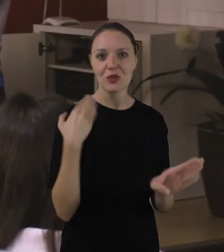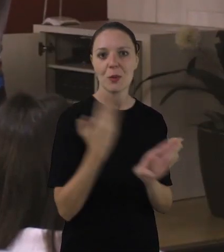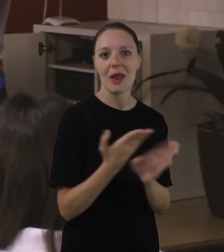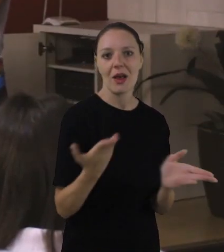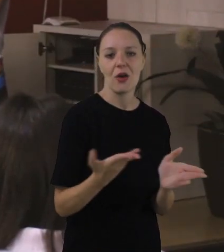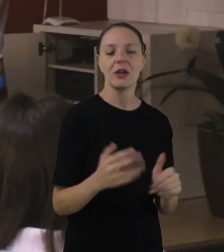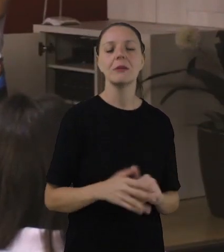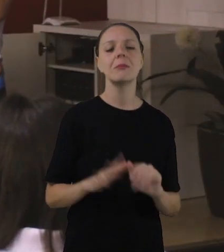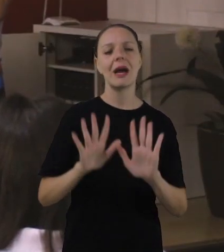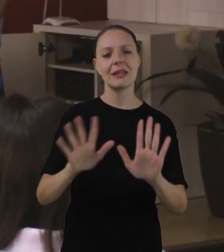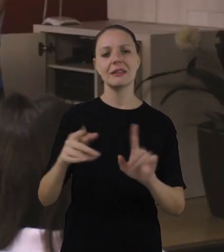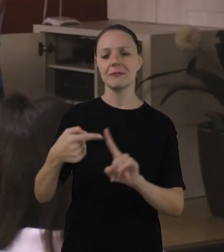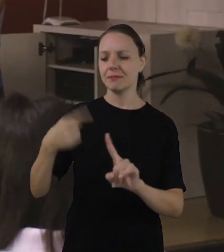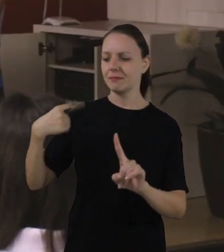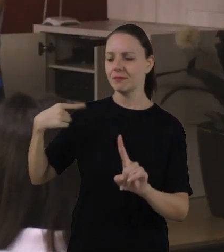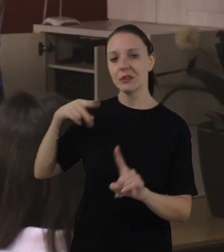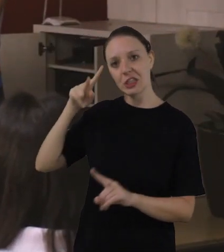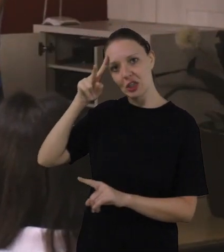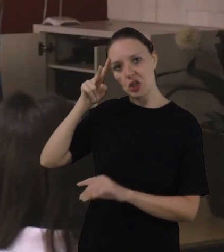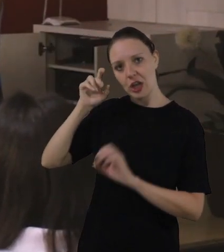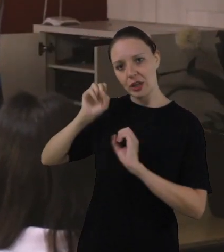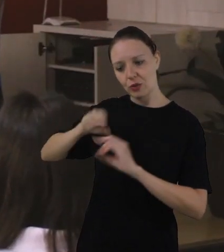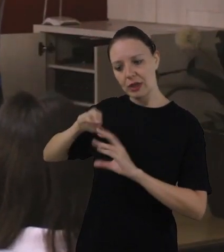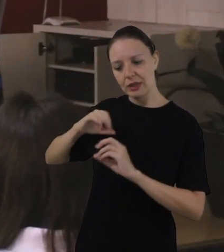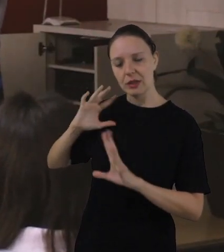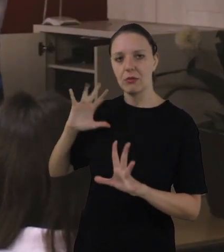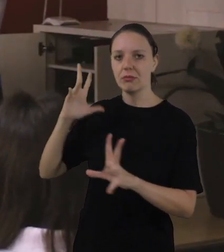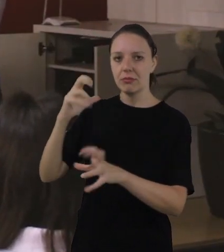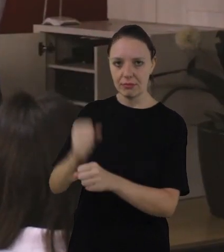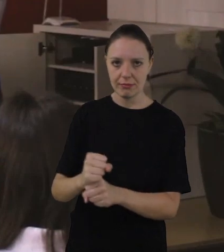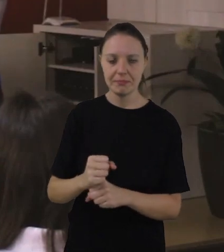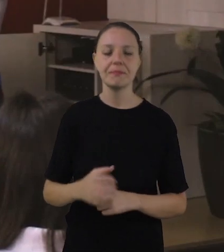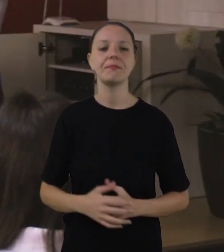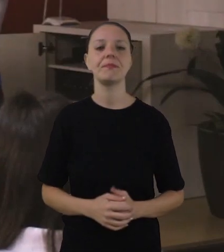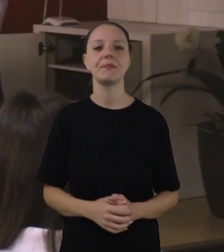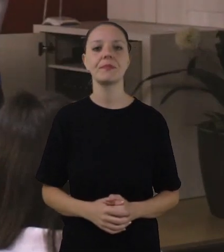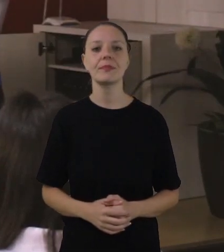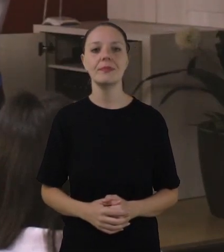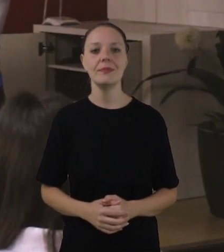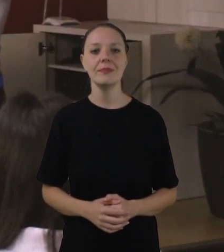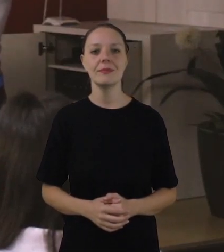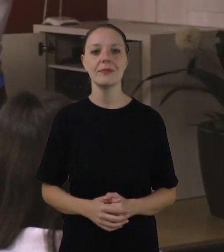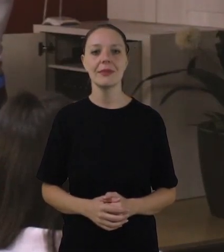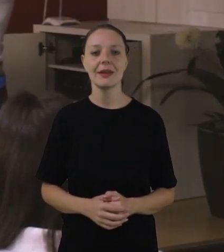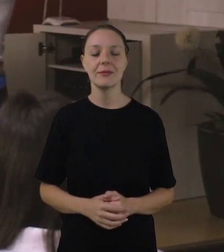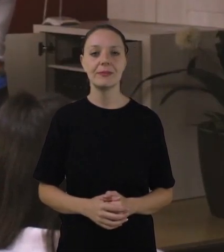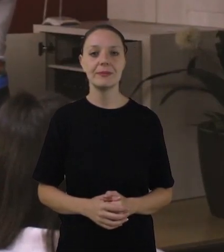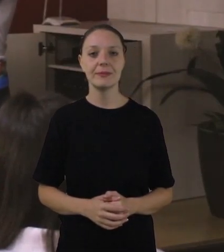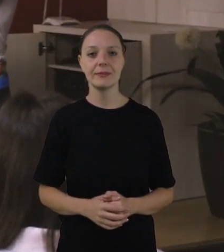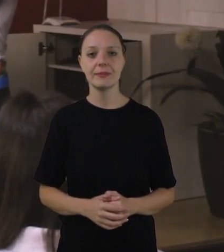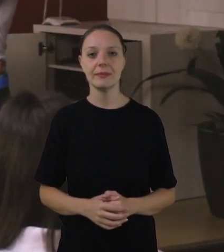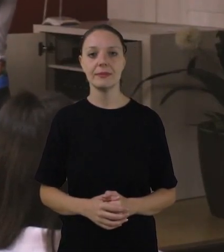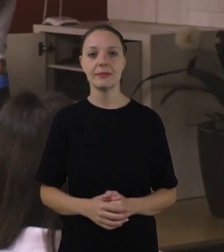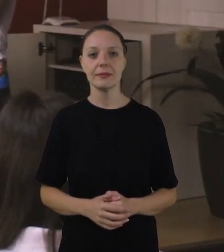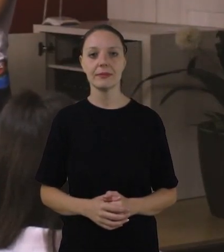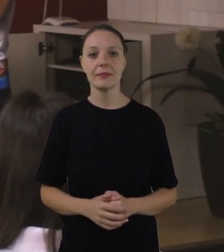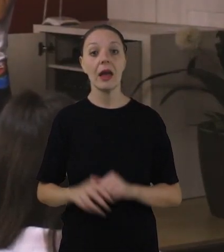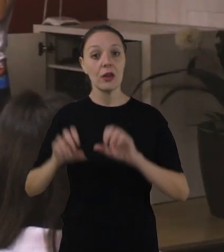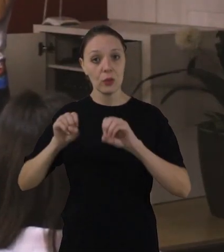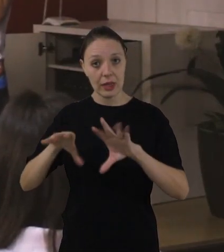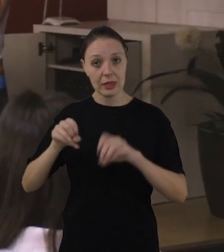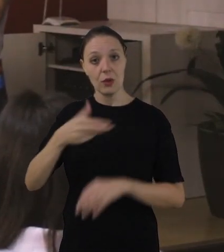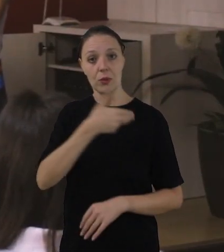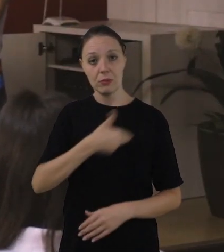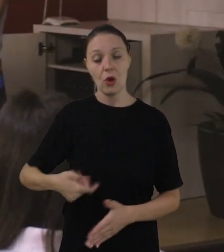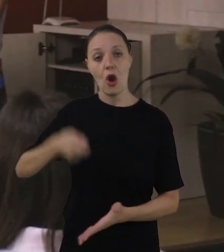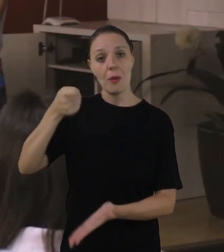que é a história da educação? Então, fui buscar a história da educação. A educação obrigatória, ela